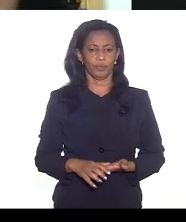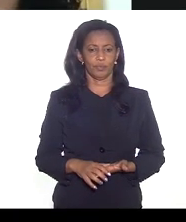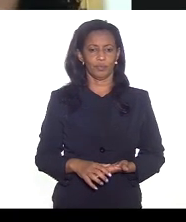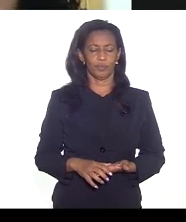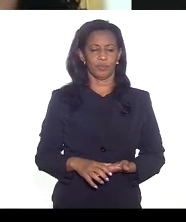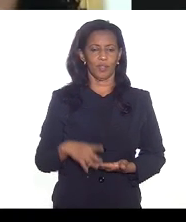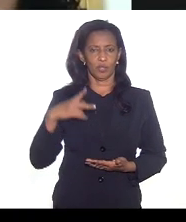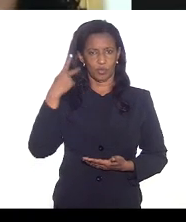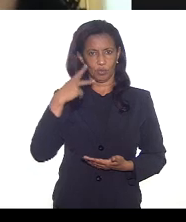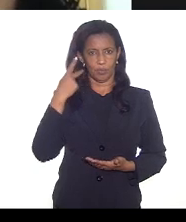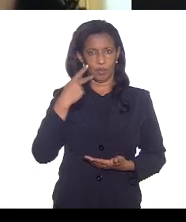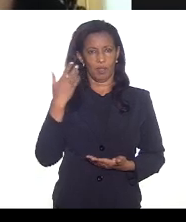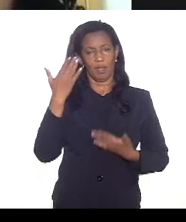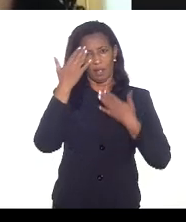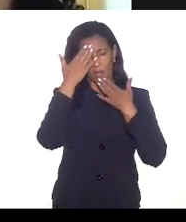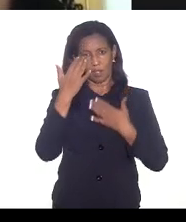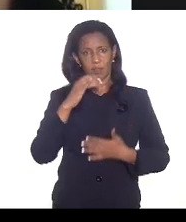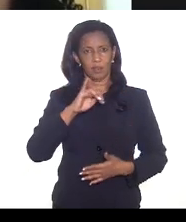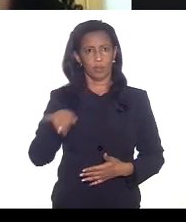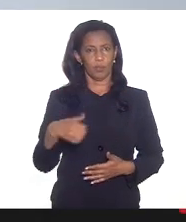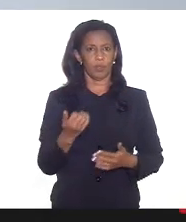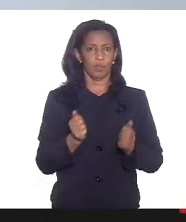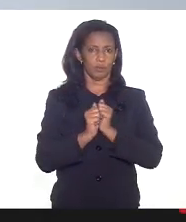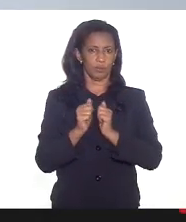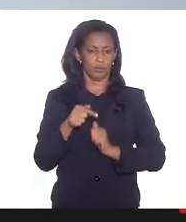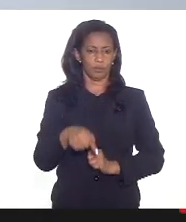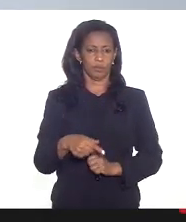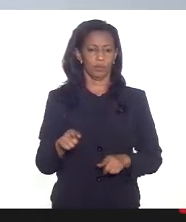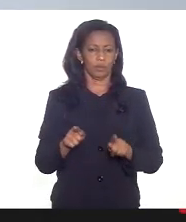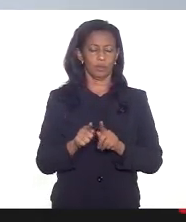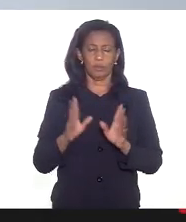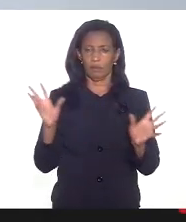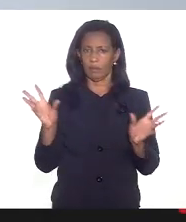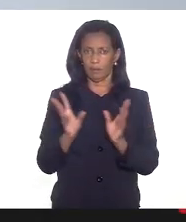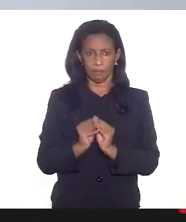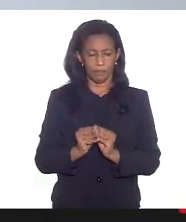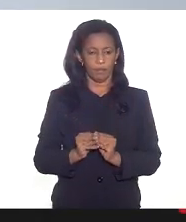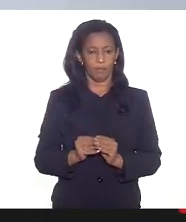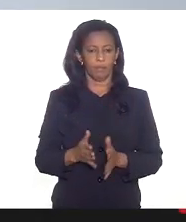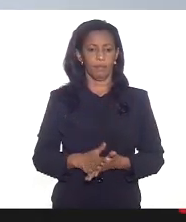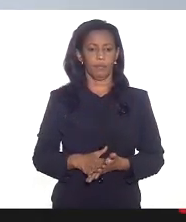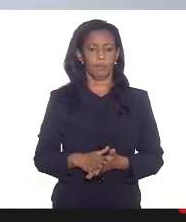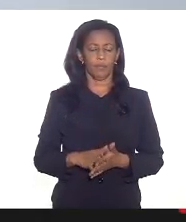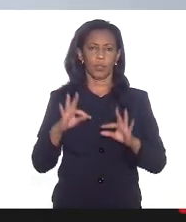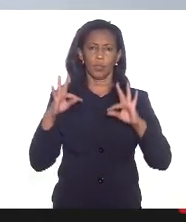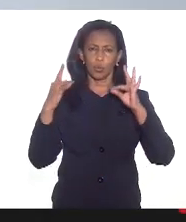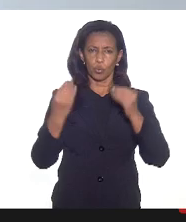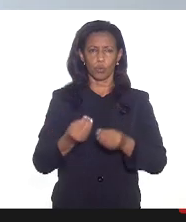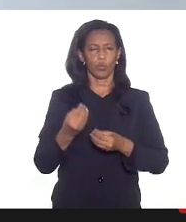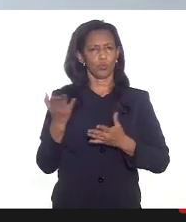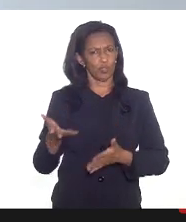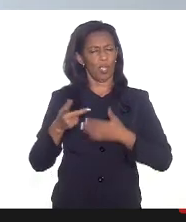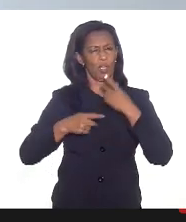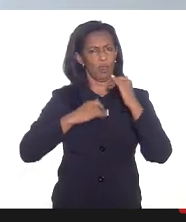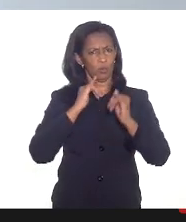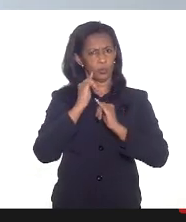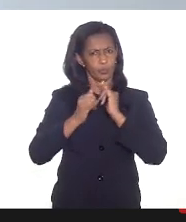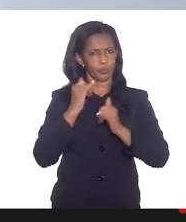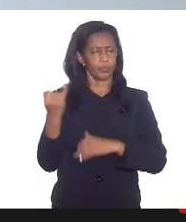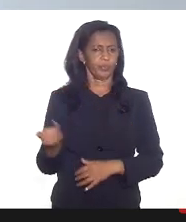autoridades agradeço a oportunidade de estar aqui com vocês eu também ser bem breve acredito que todo mundo já trouxe várias ponderações